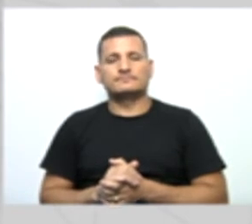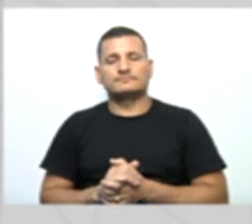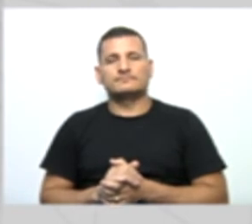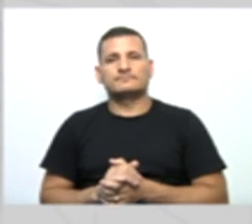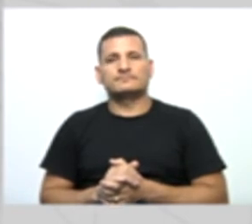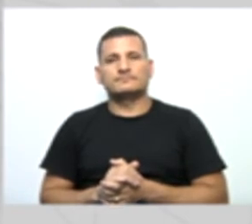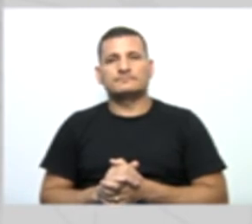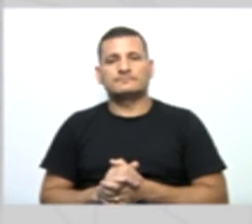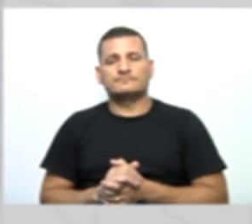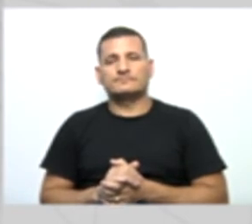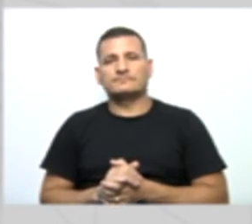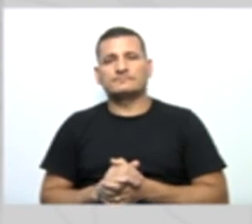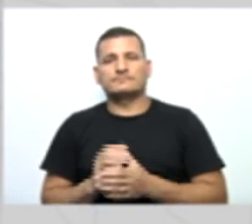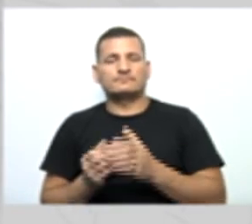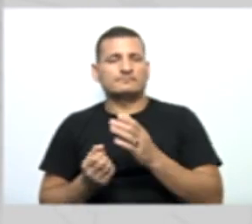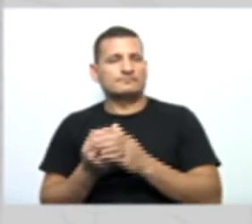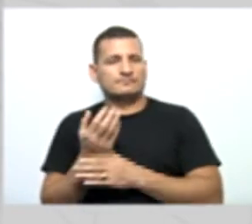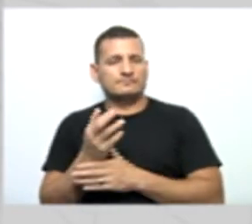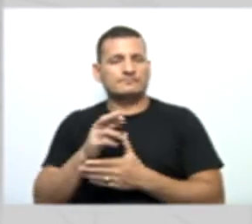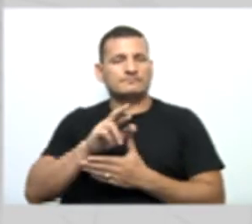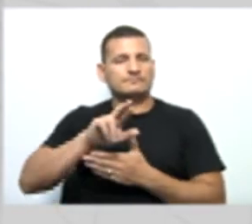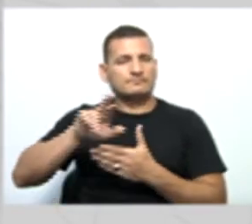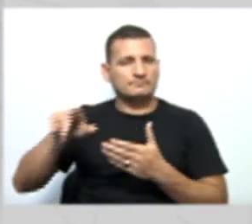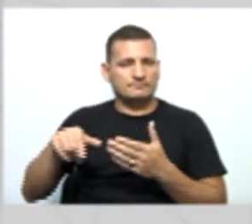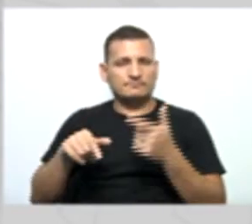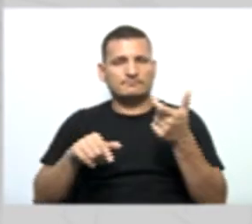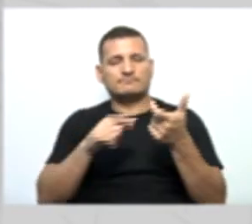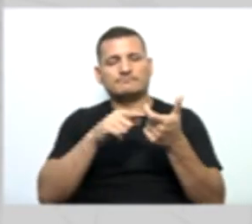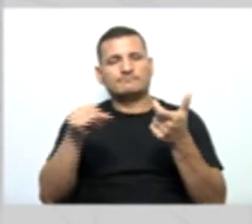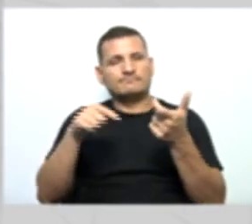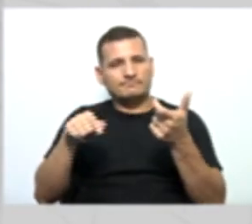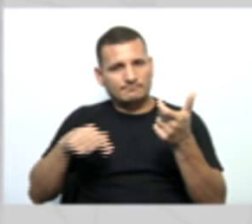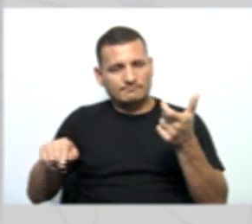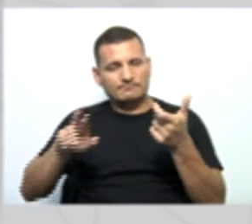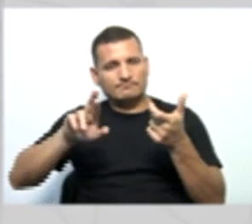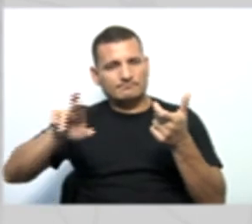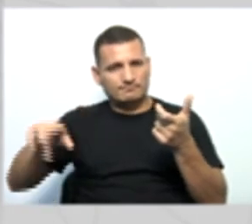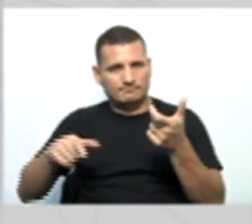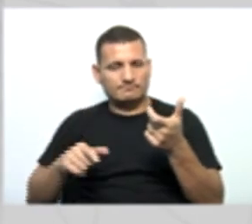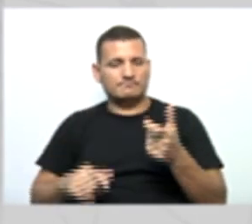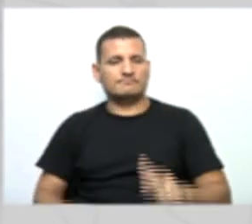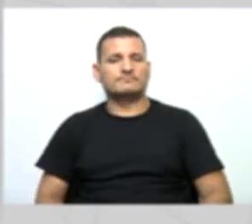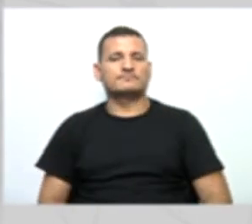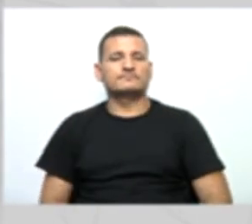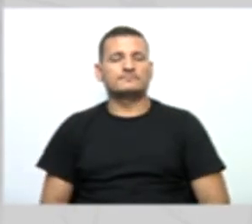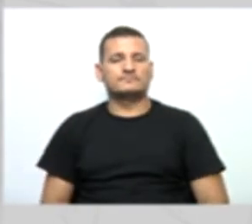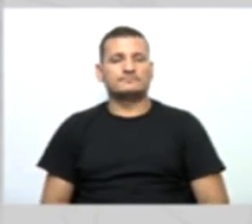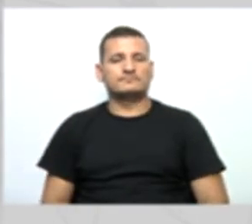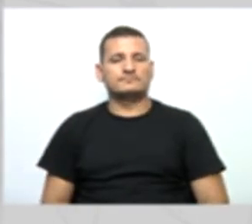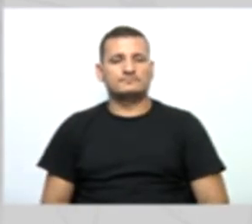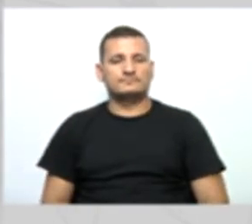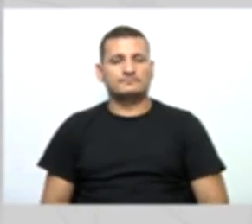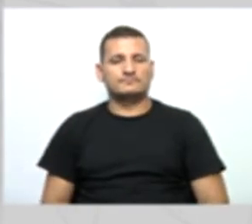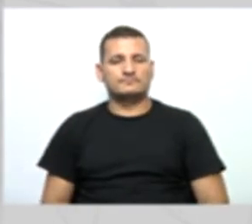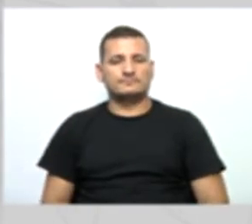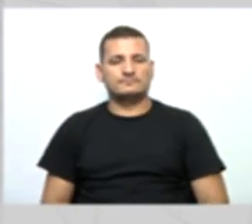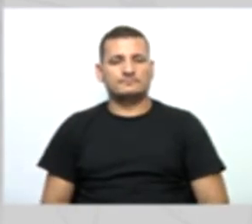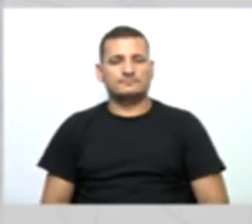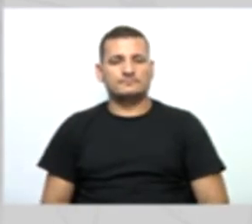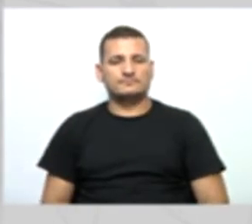descrição genérica. Criamos diversos objetos a partir da mesma especificação. Ok? Então nós vamos complementar aqui,